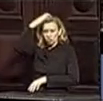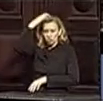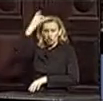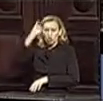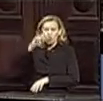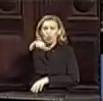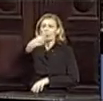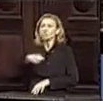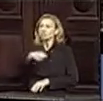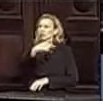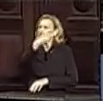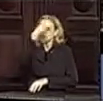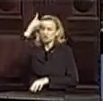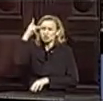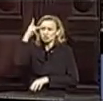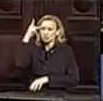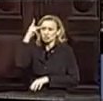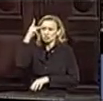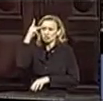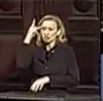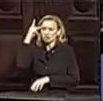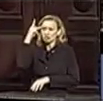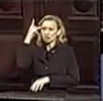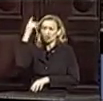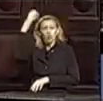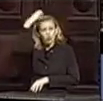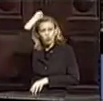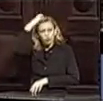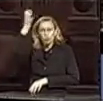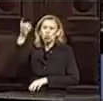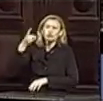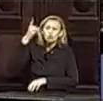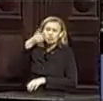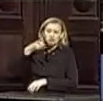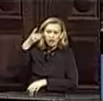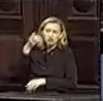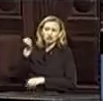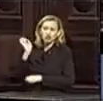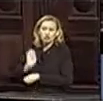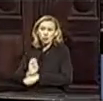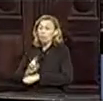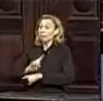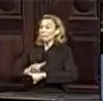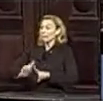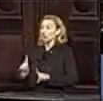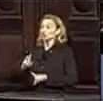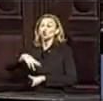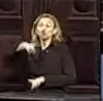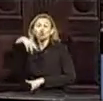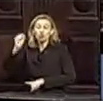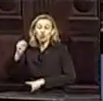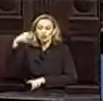acusou, inclusive, deputado estadual, sem se referir ao nome. É